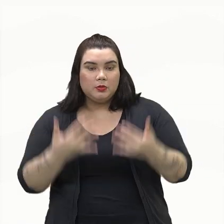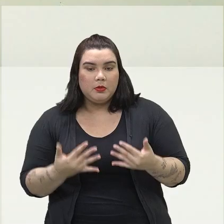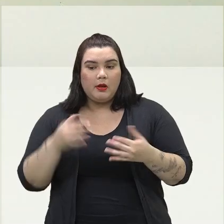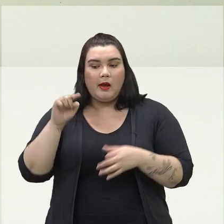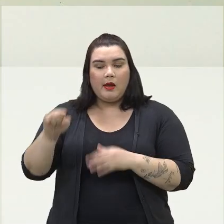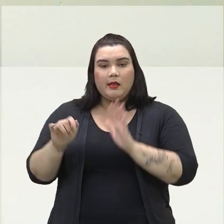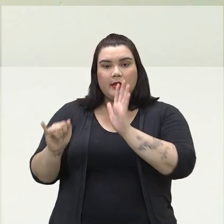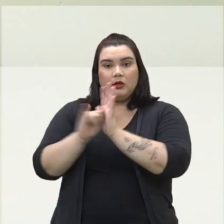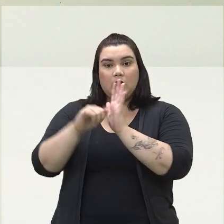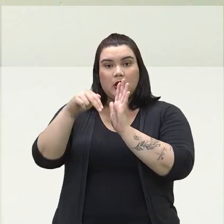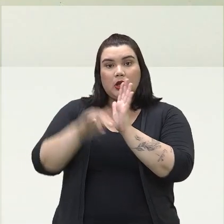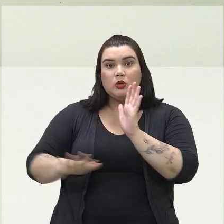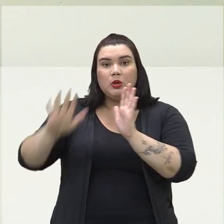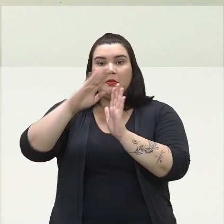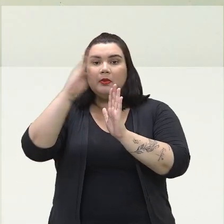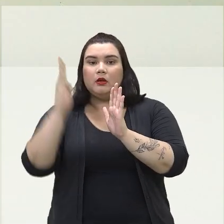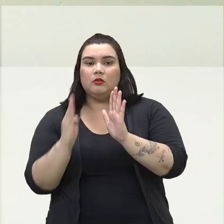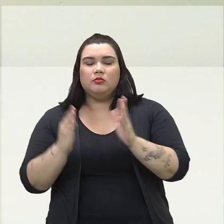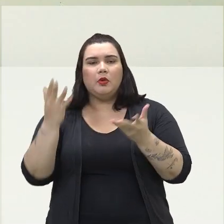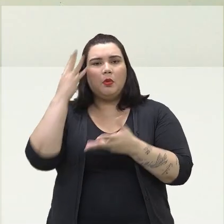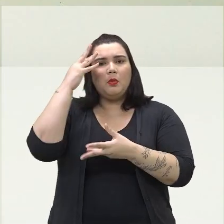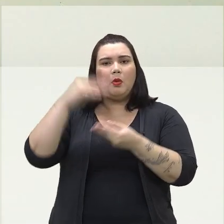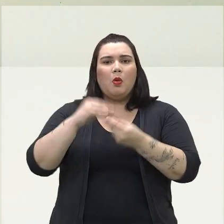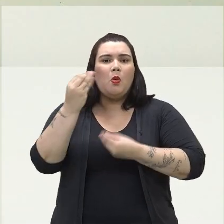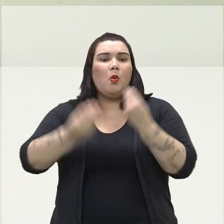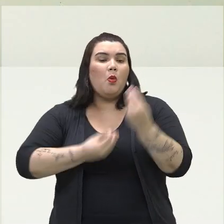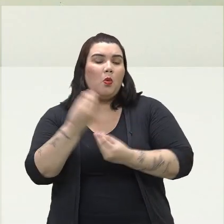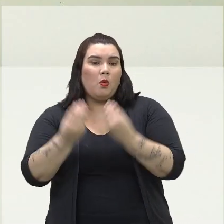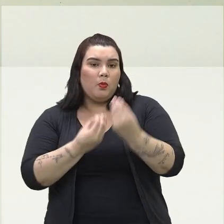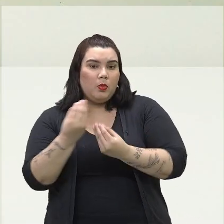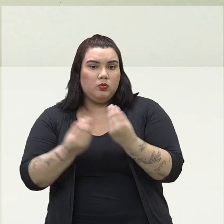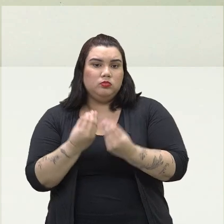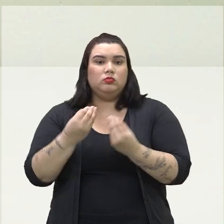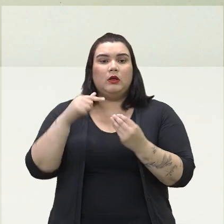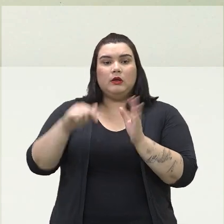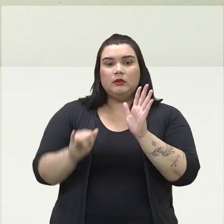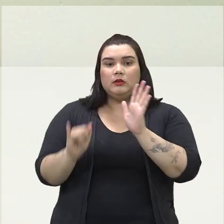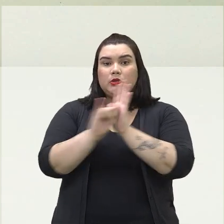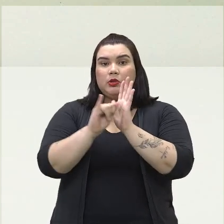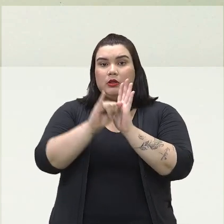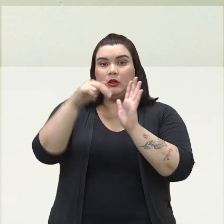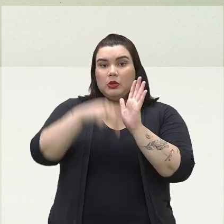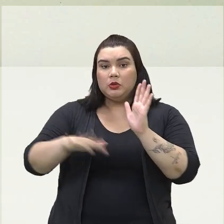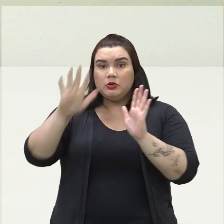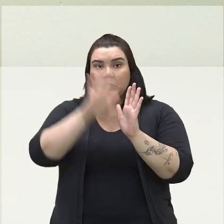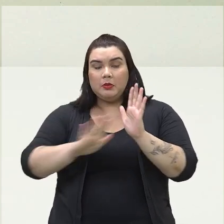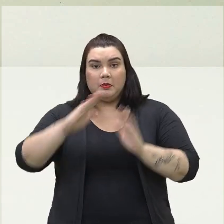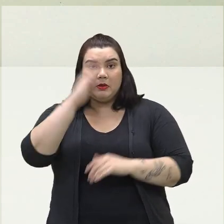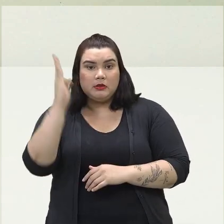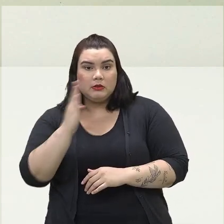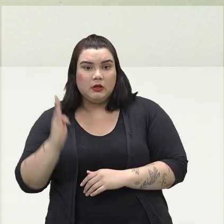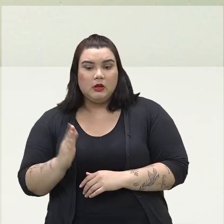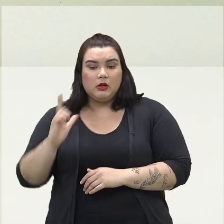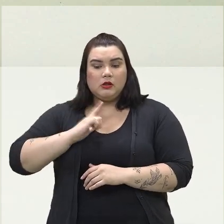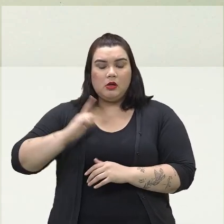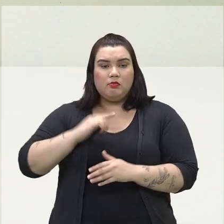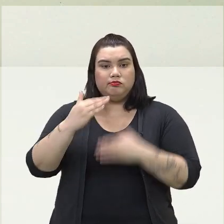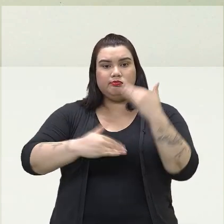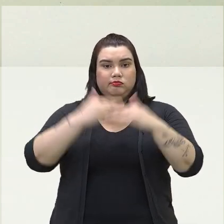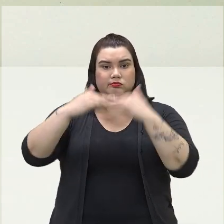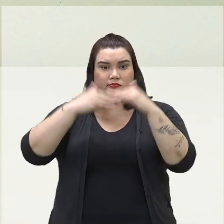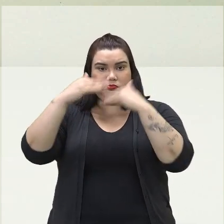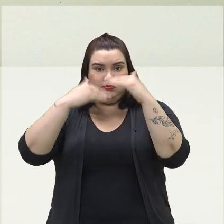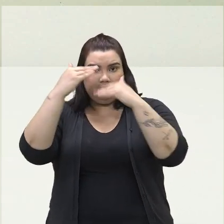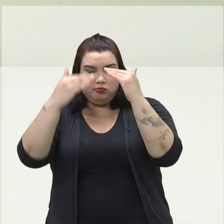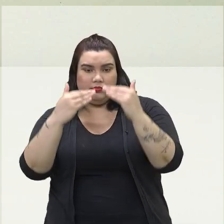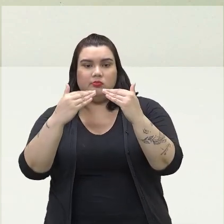nacional brasileira. Vamos entender, a partir desse momento, como essa identidade nacional brasileira ela veio sendo construída, muitas